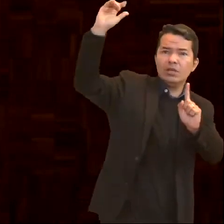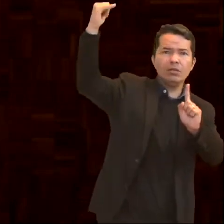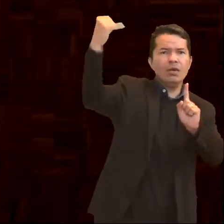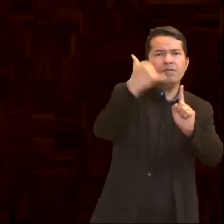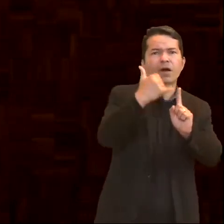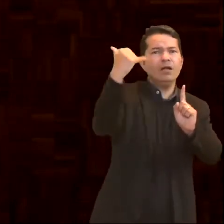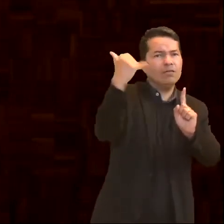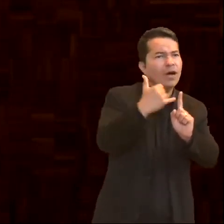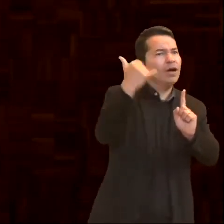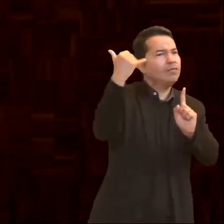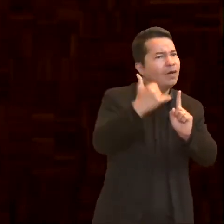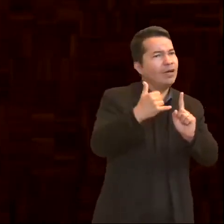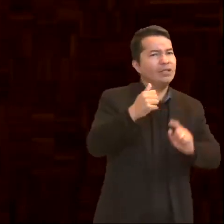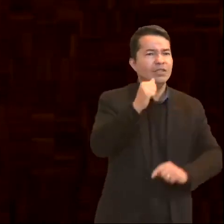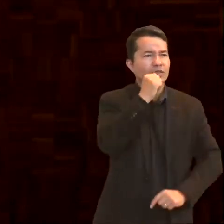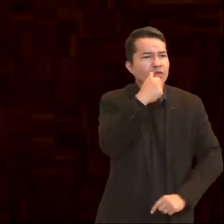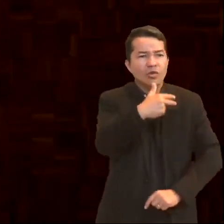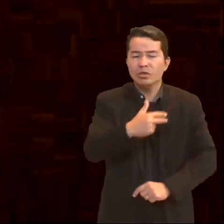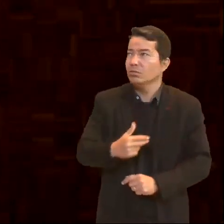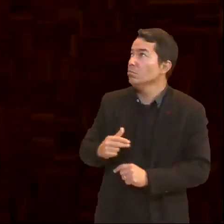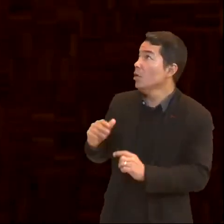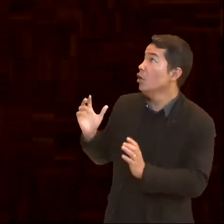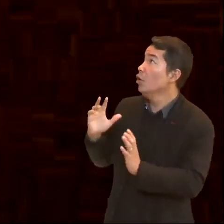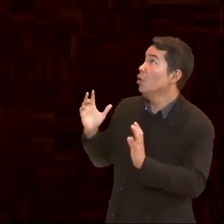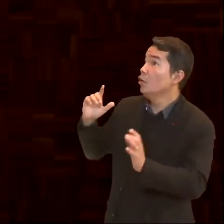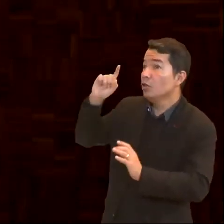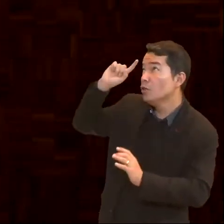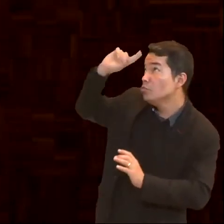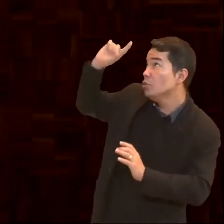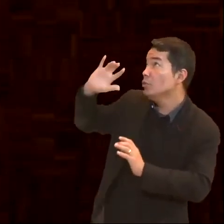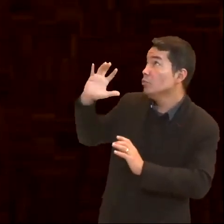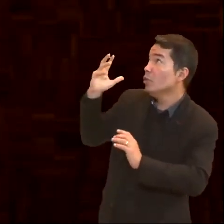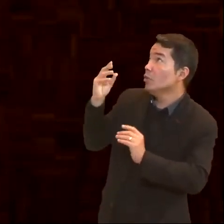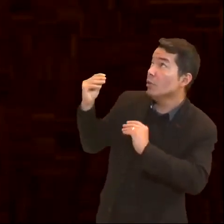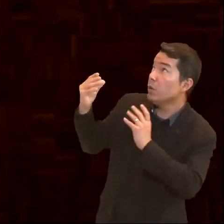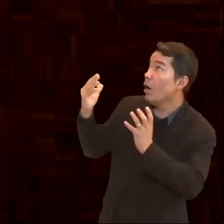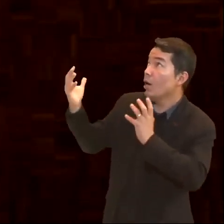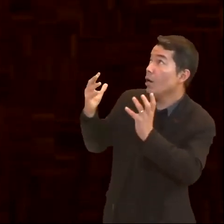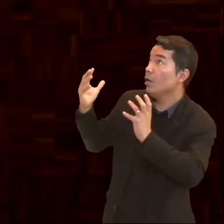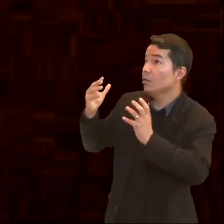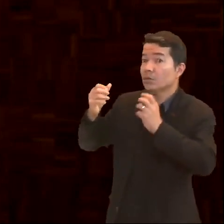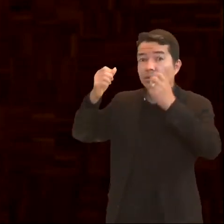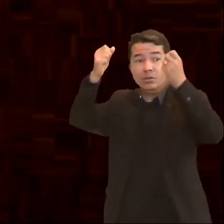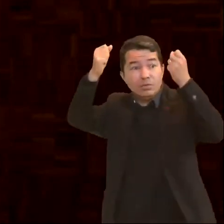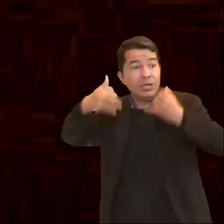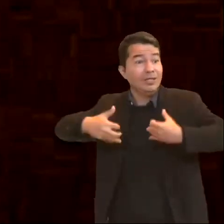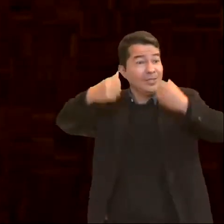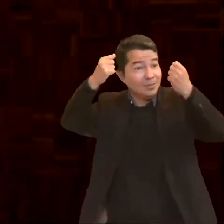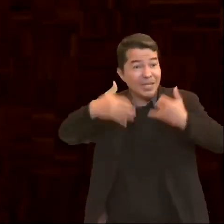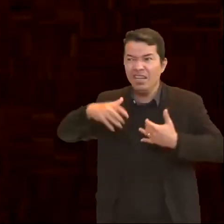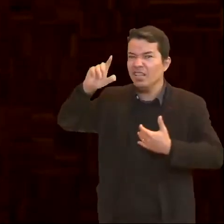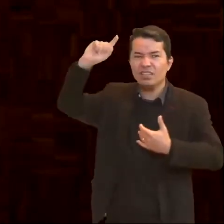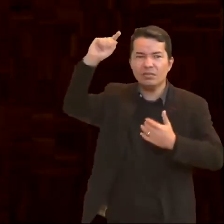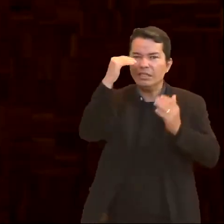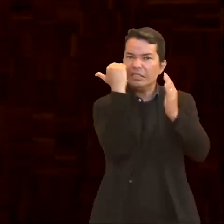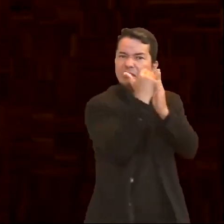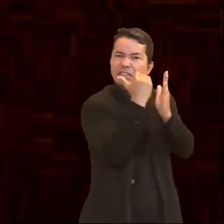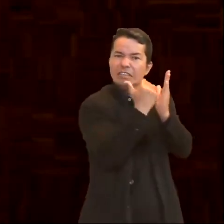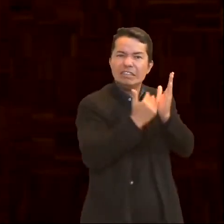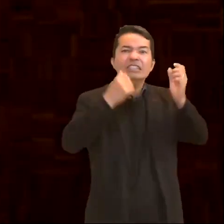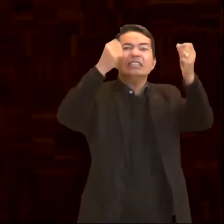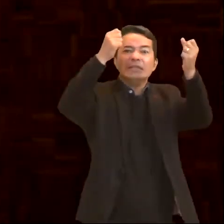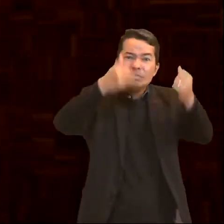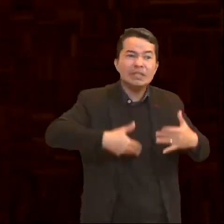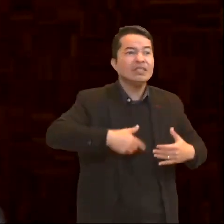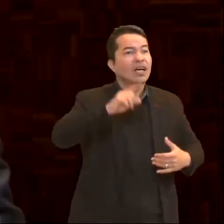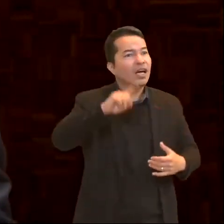vai acontecer, como vai acontecer, quando vai acontecer, de que jeito vai acontecer. O Deus Todo-Poderoso falando face